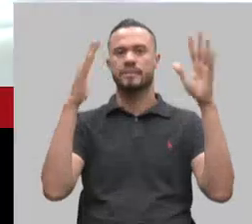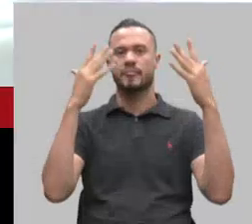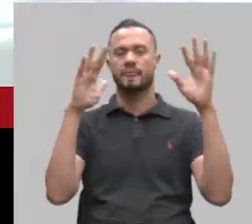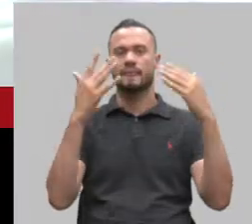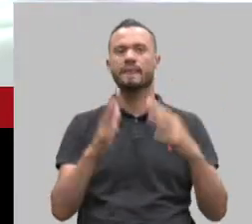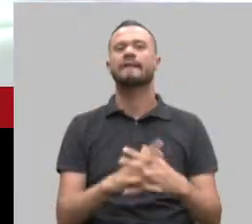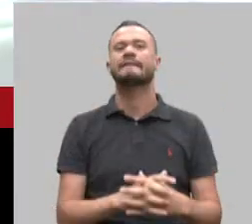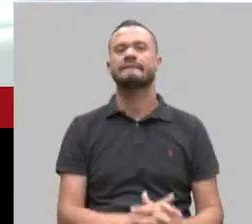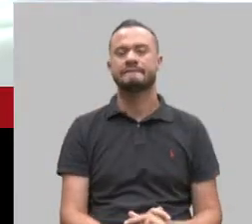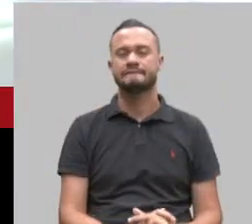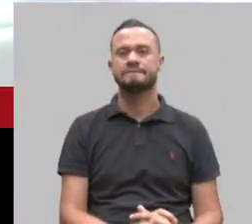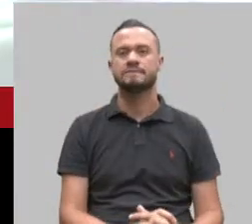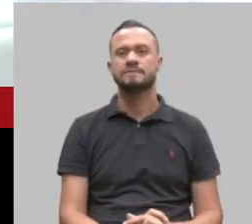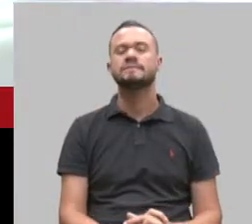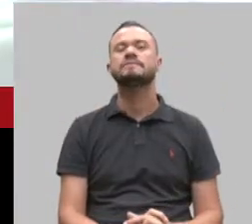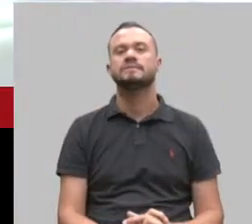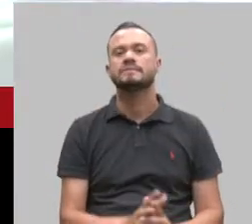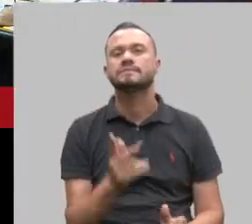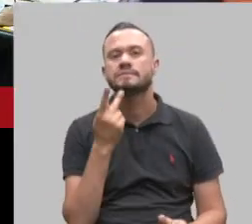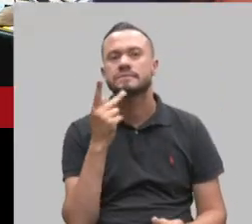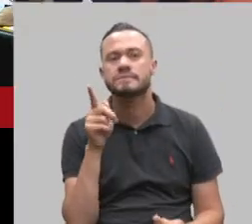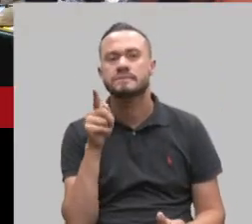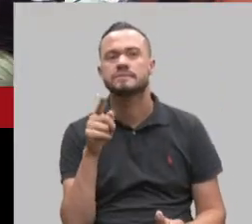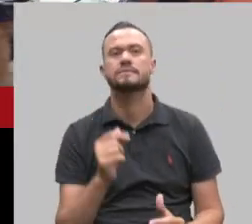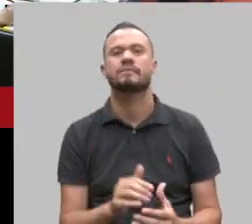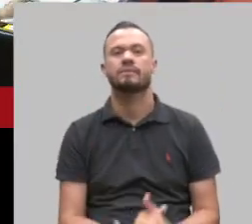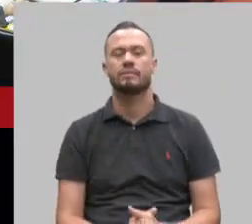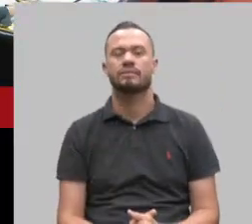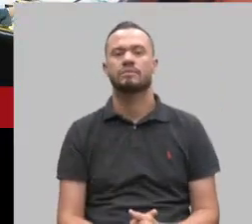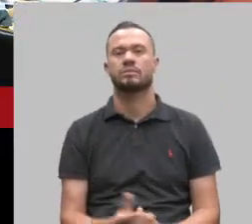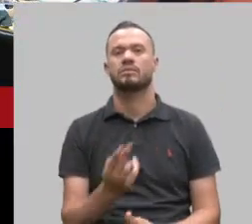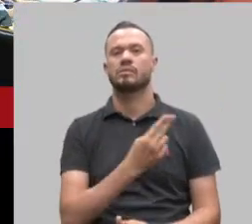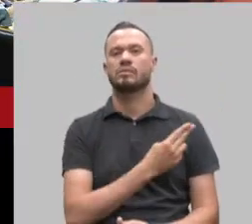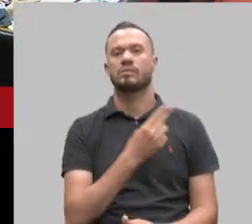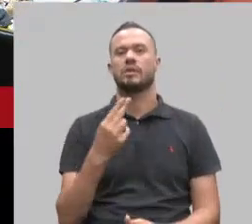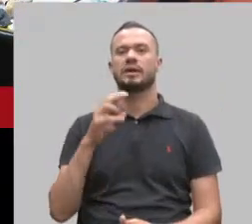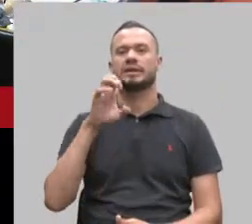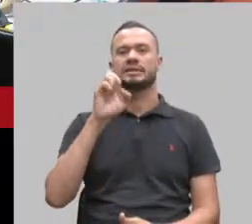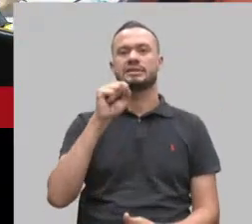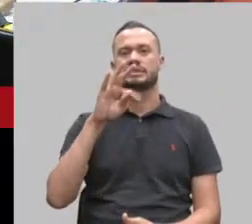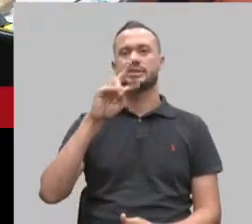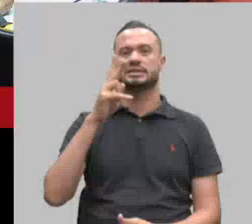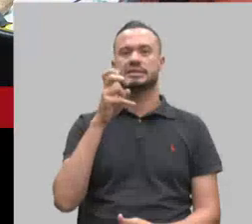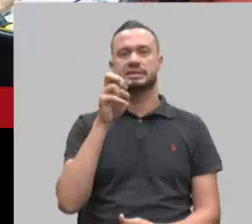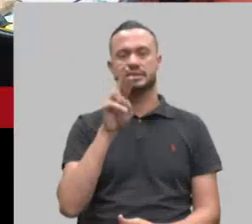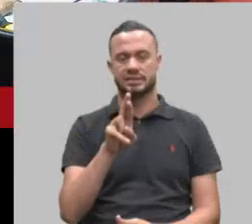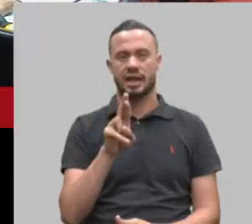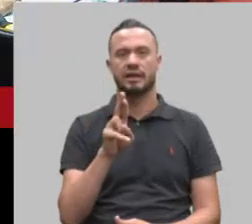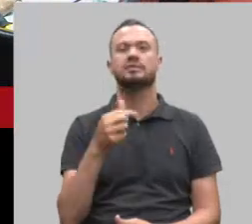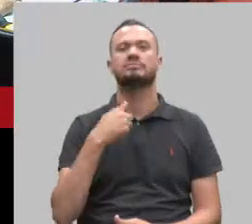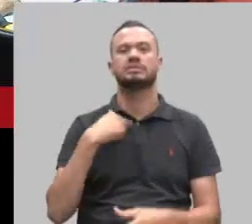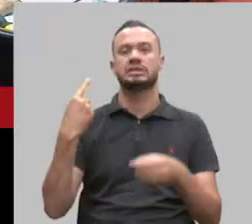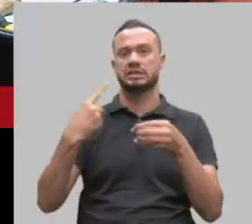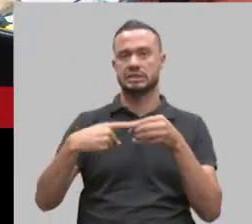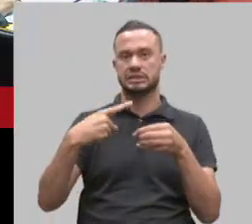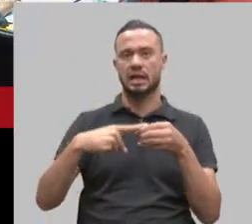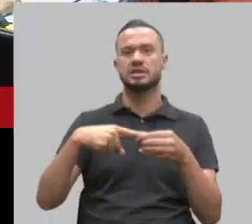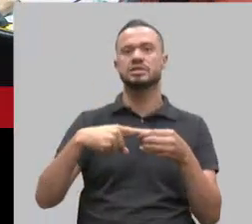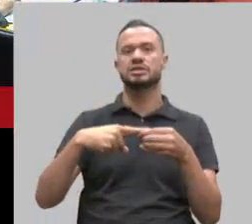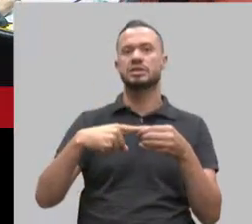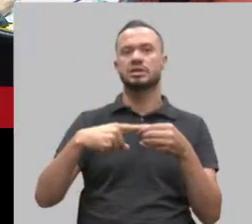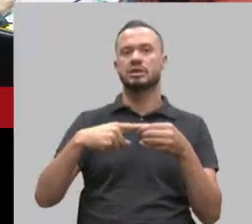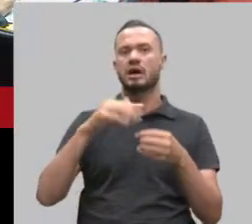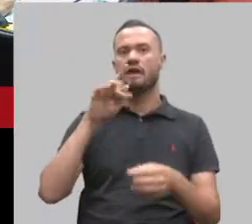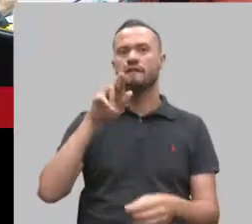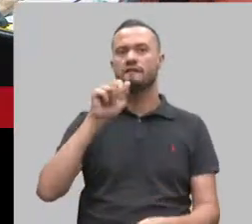pode pode falar você meu nome é esté eh eu sou da cidade de Francisco Sá e eu vou